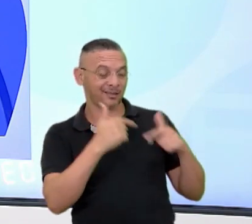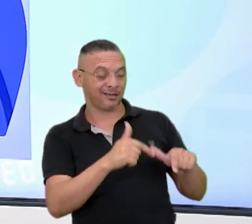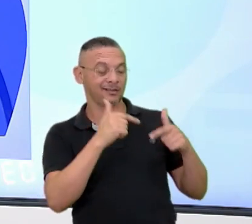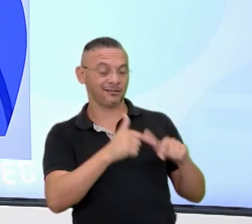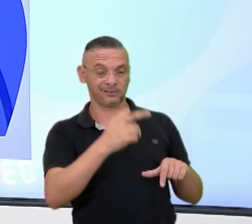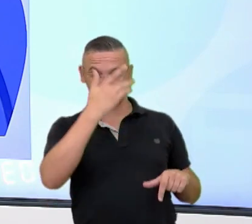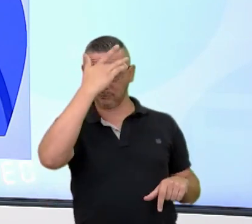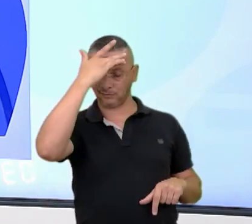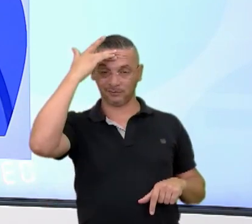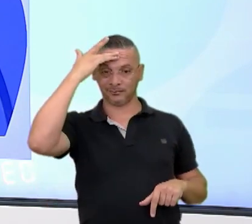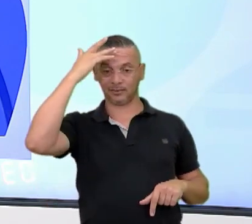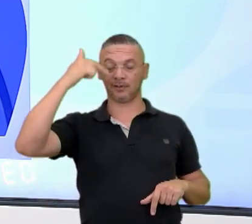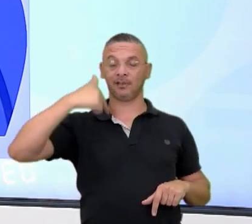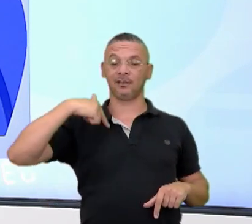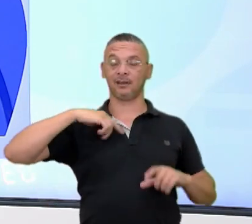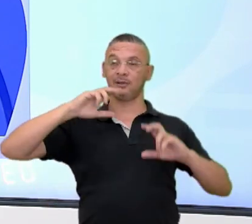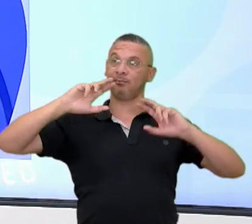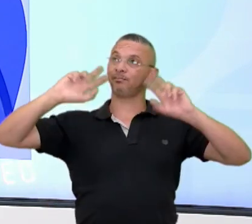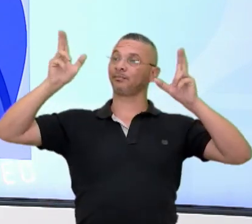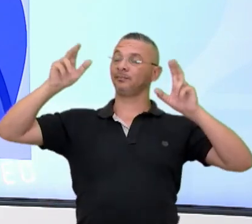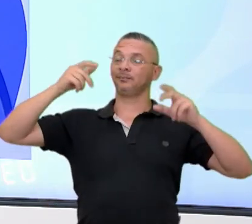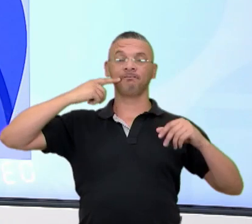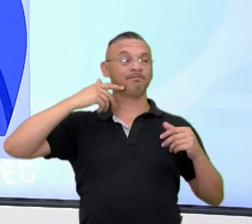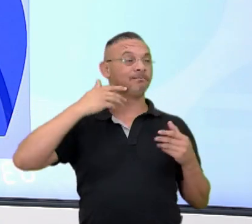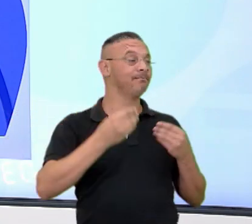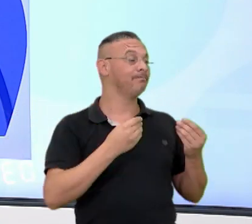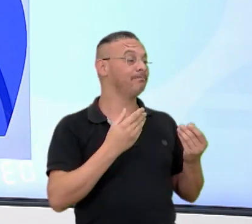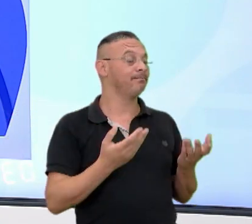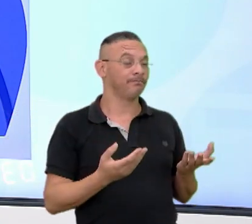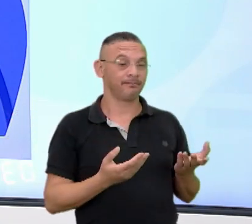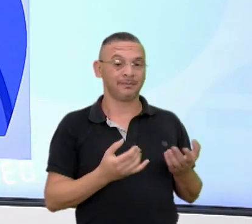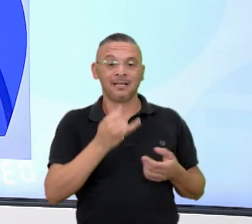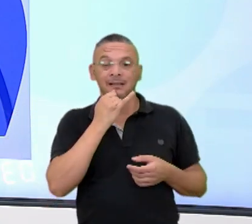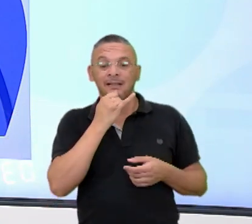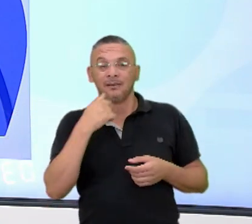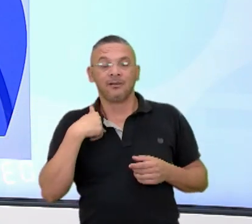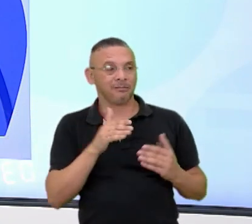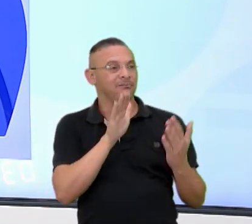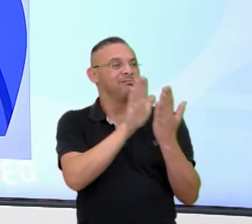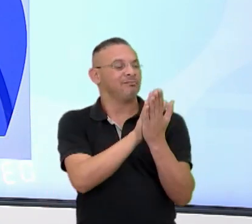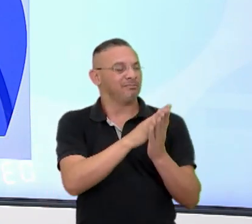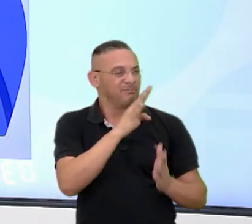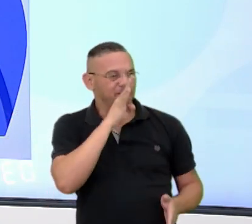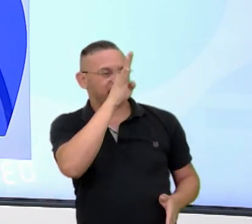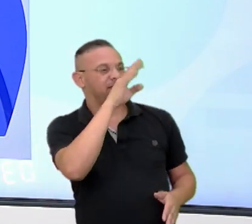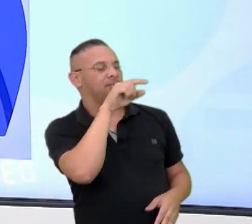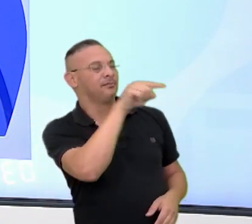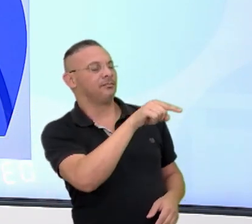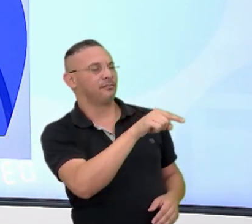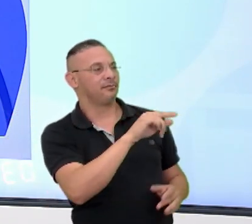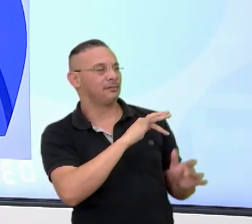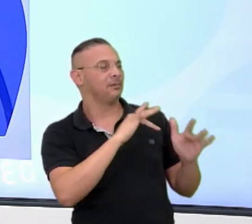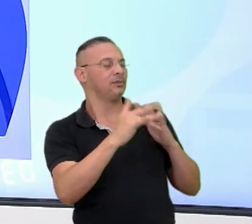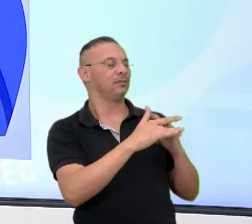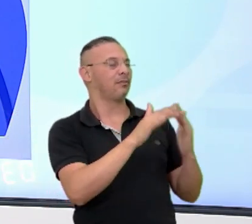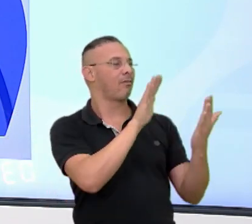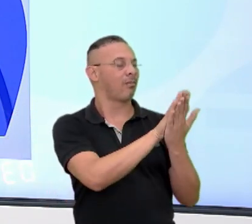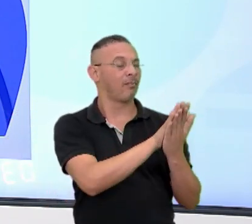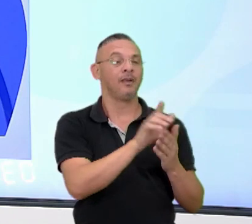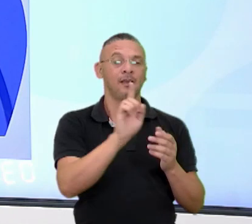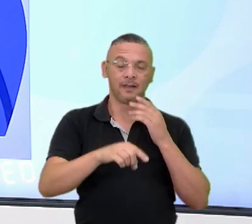erra. Só que alguns erros são muito grosseiros, alguns erros não podem existir. Então existem agências de